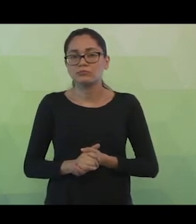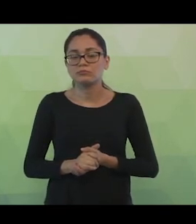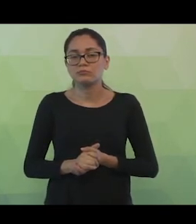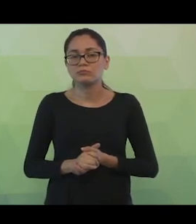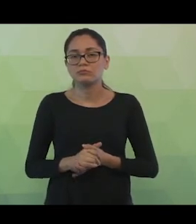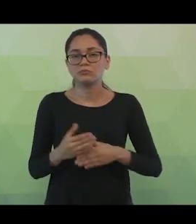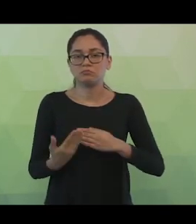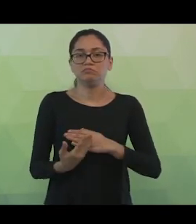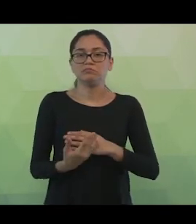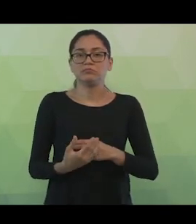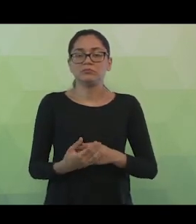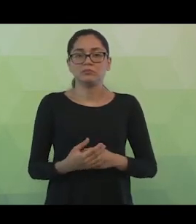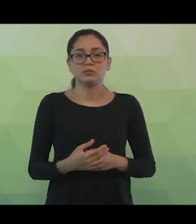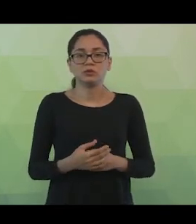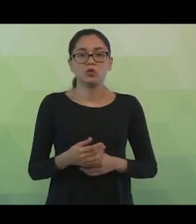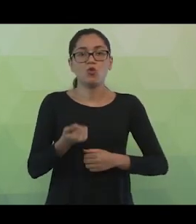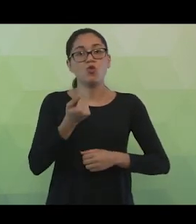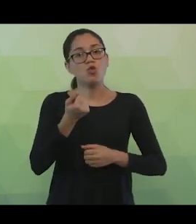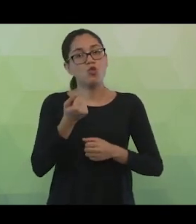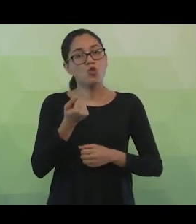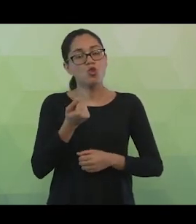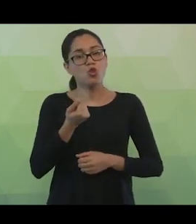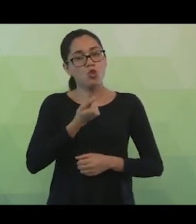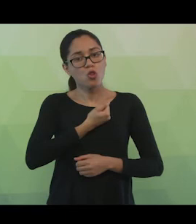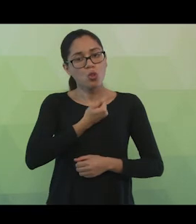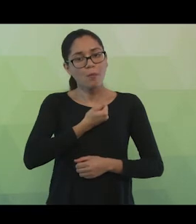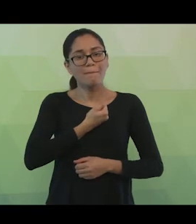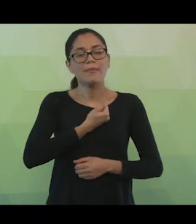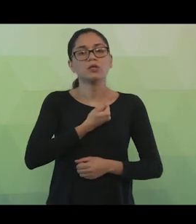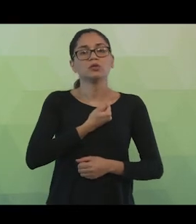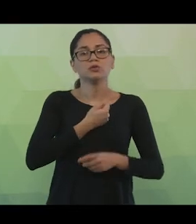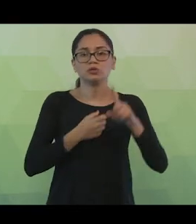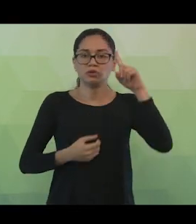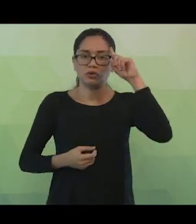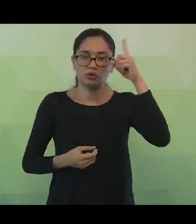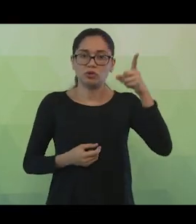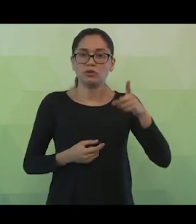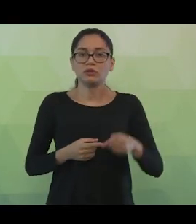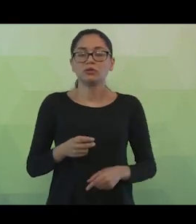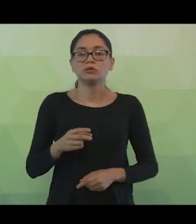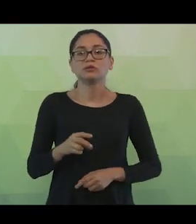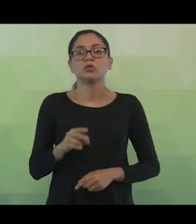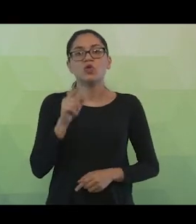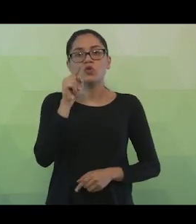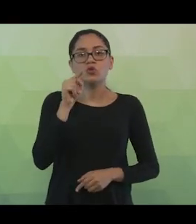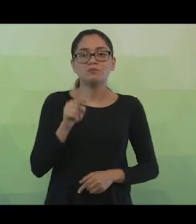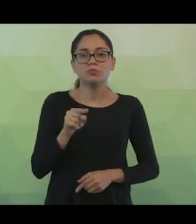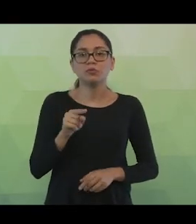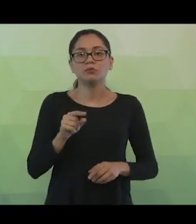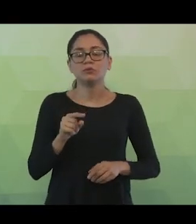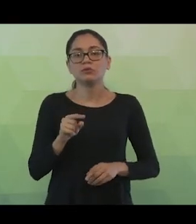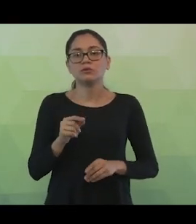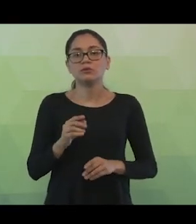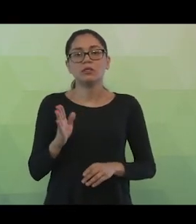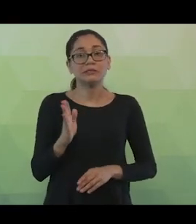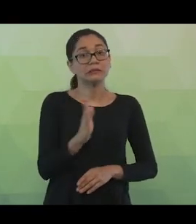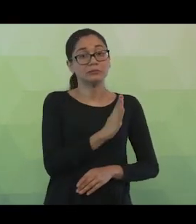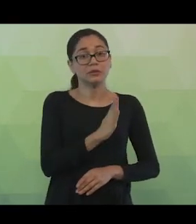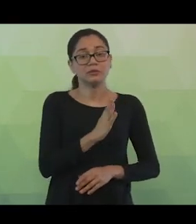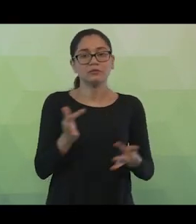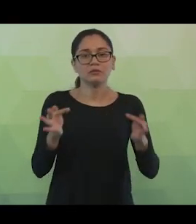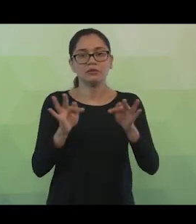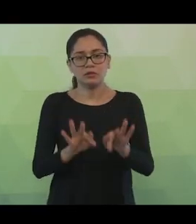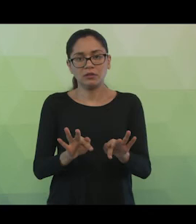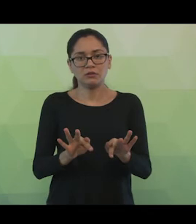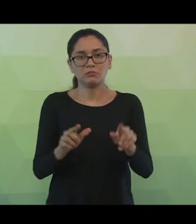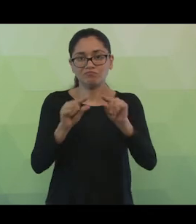número de dias, dois pontos, espaço, e finalizo a linha com